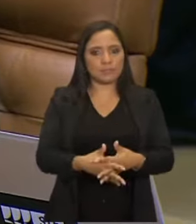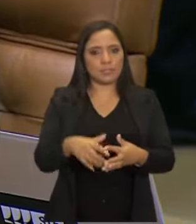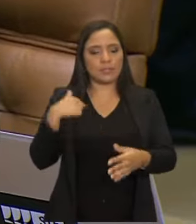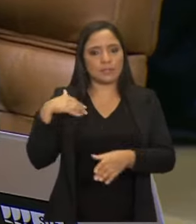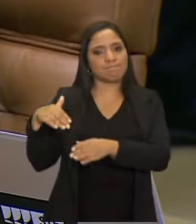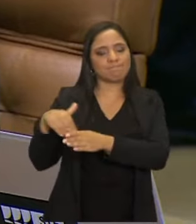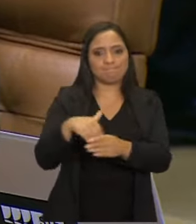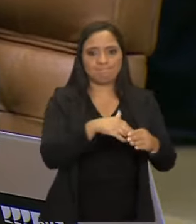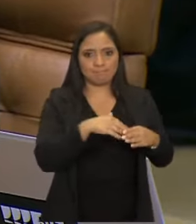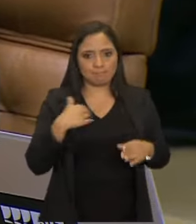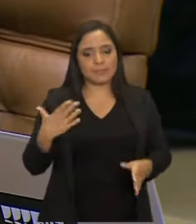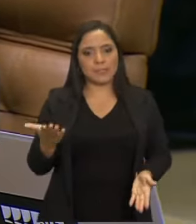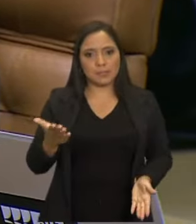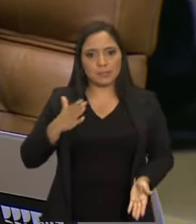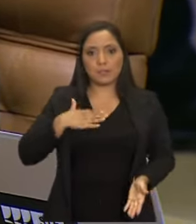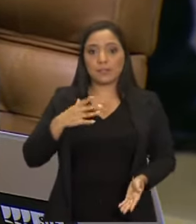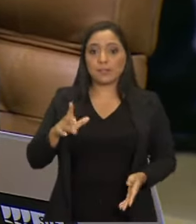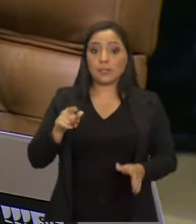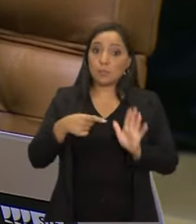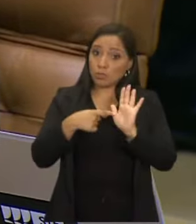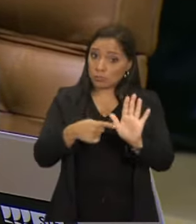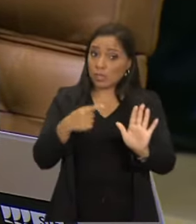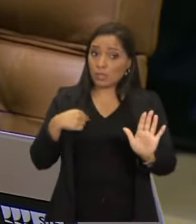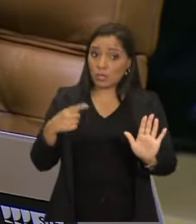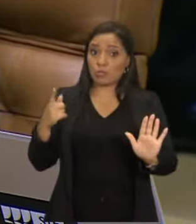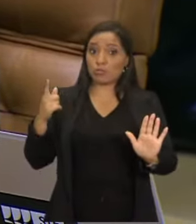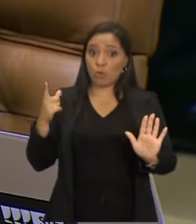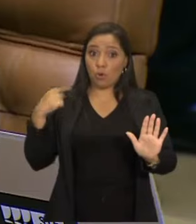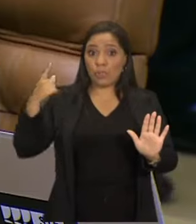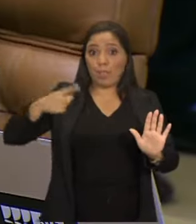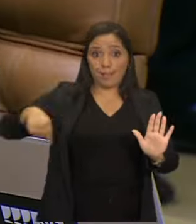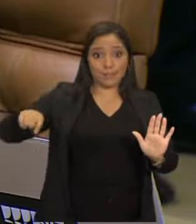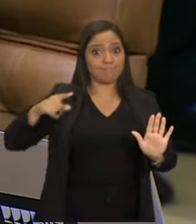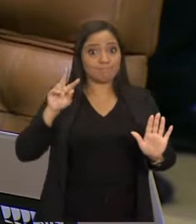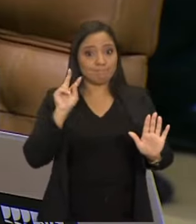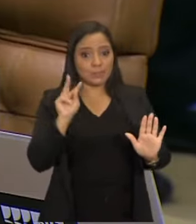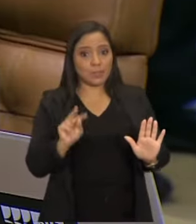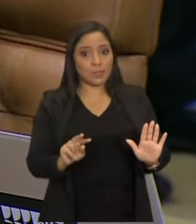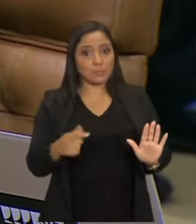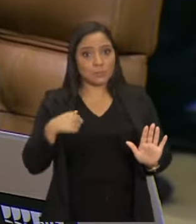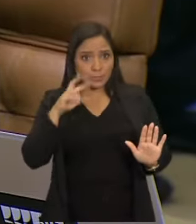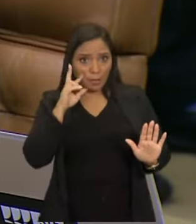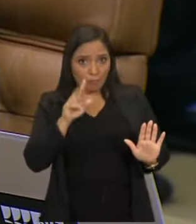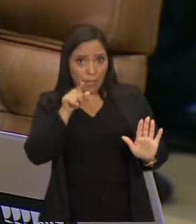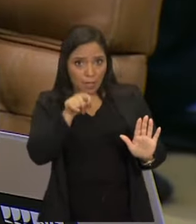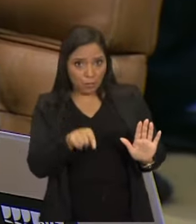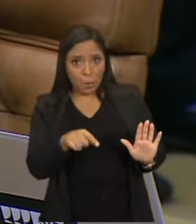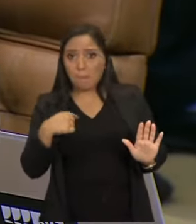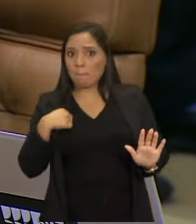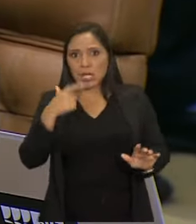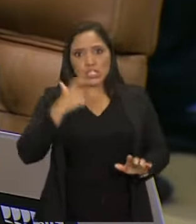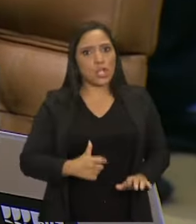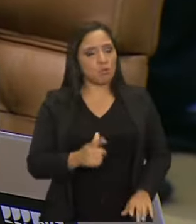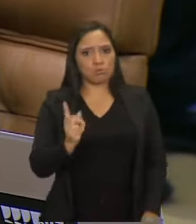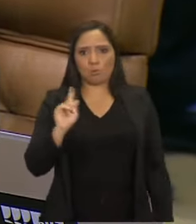estamos vivendo, ele dizia, a senhora está vendo que sou eu falando, claro, mas não sou eu de jeito nenhum. E é isso, não se retira.